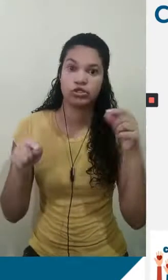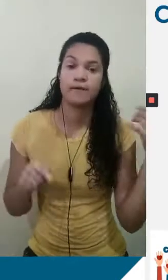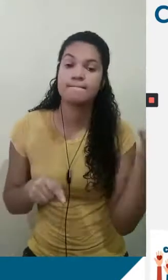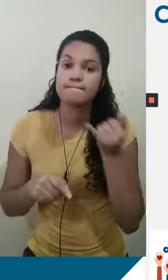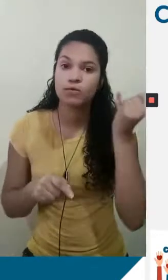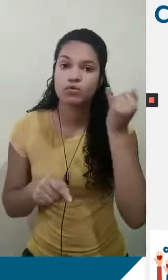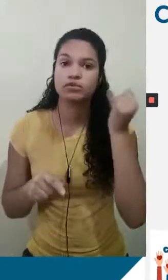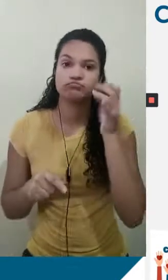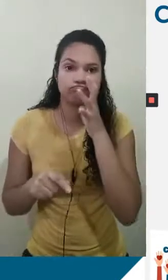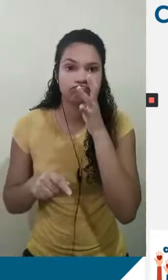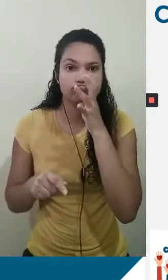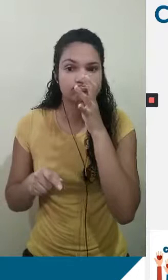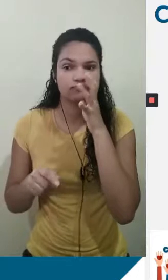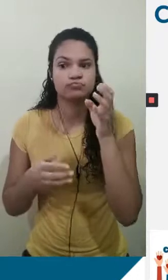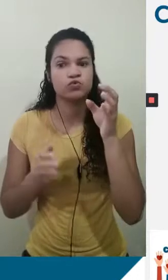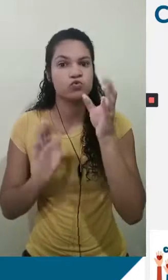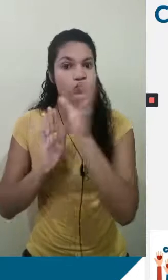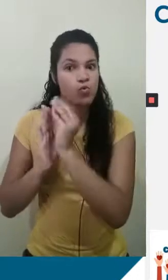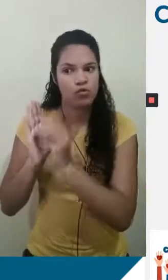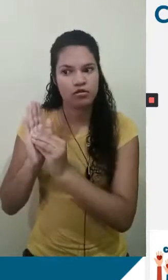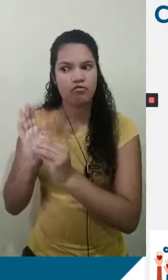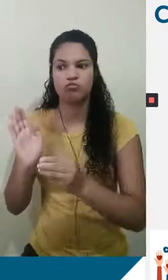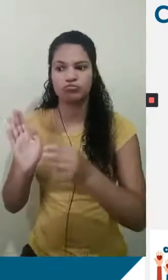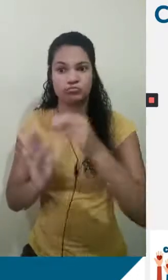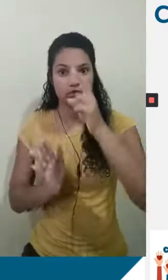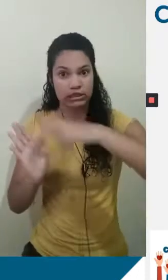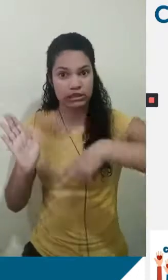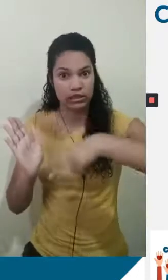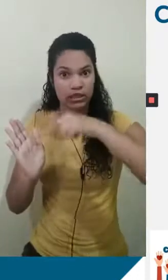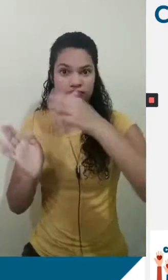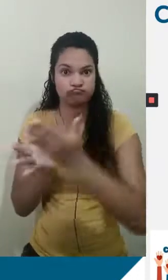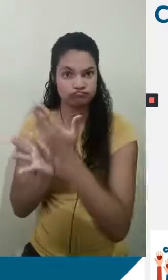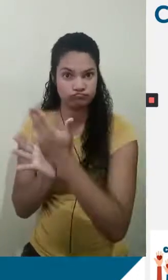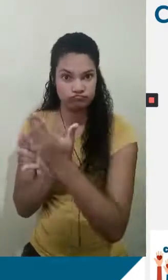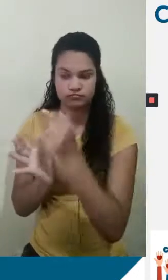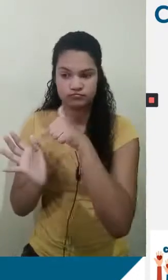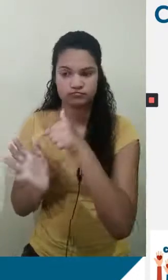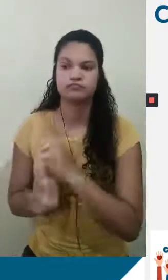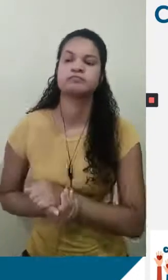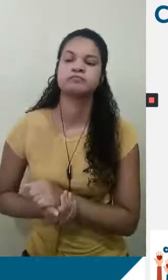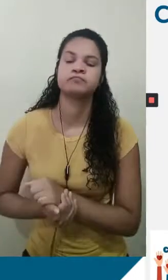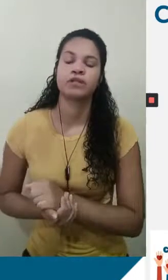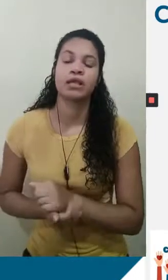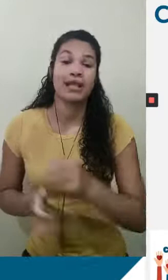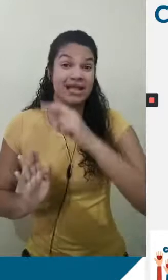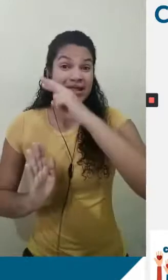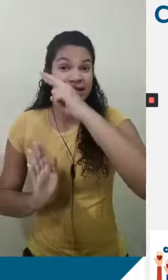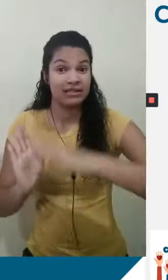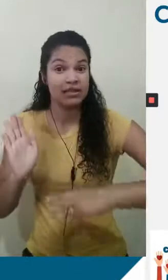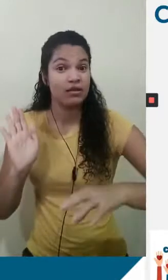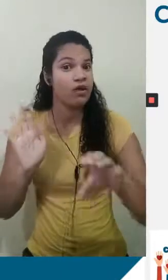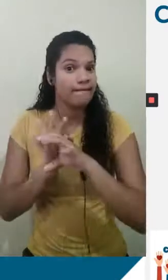capítulos, desenvolvam as atividades e os exercícios dos capítulos, sempre eu vou repetir isso, e aprofundem o